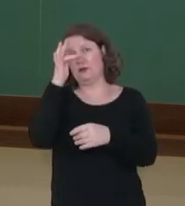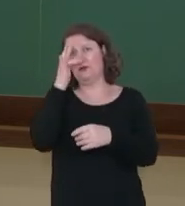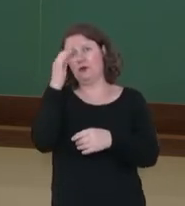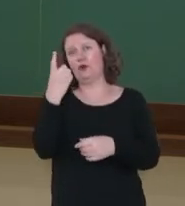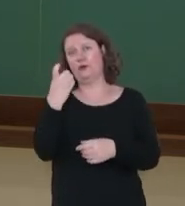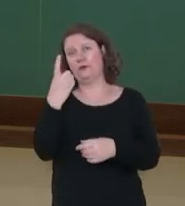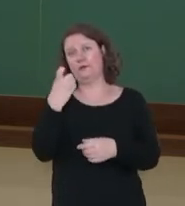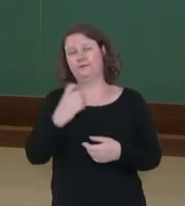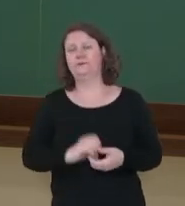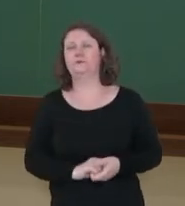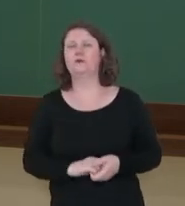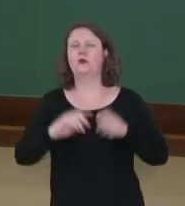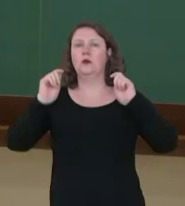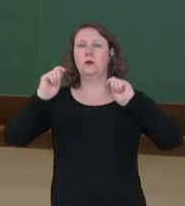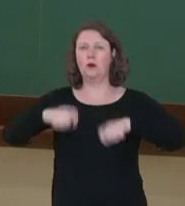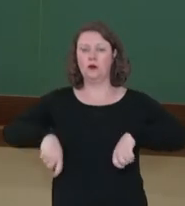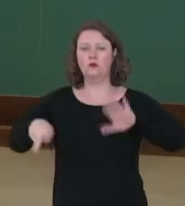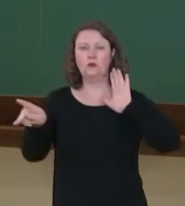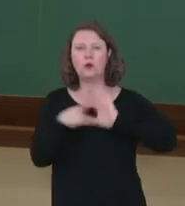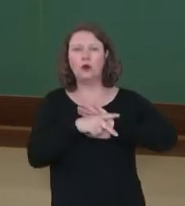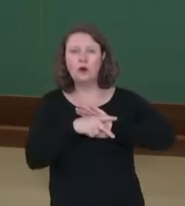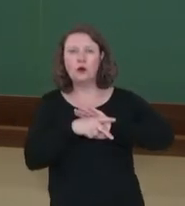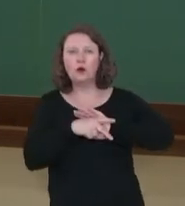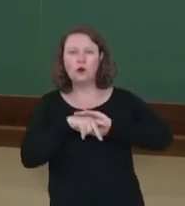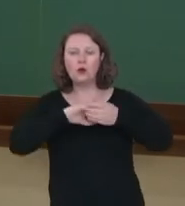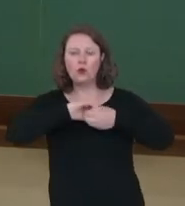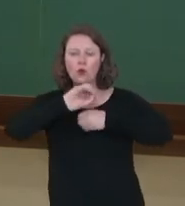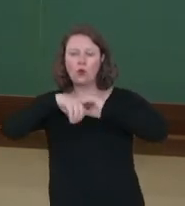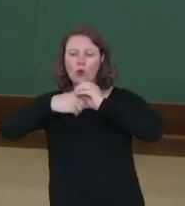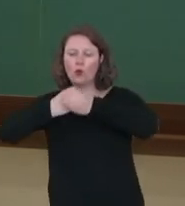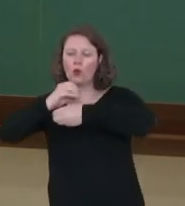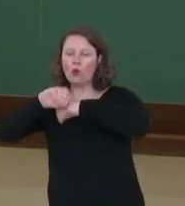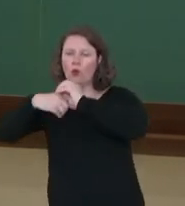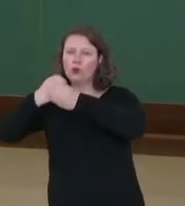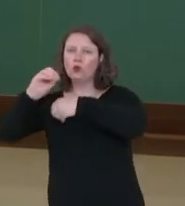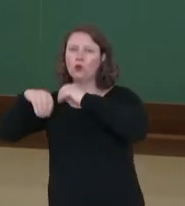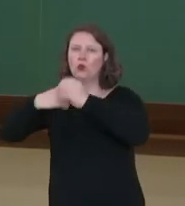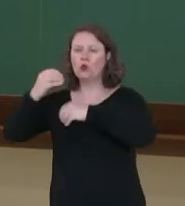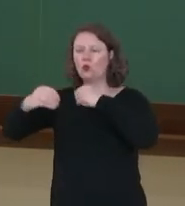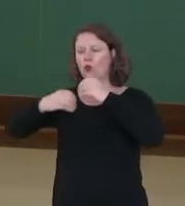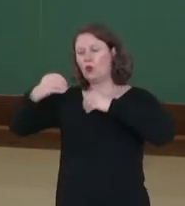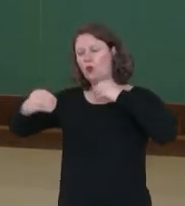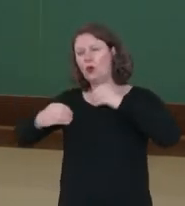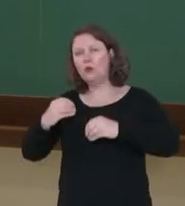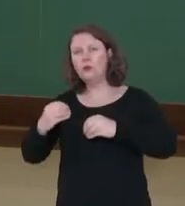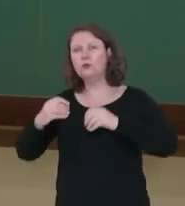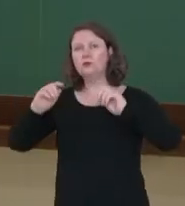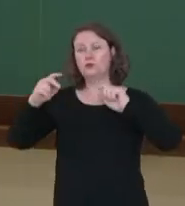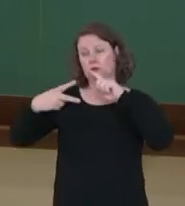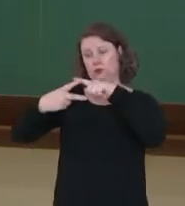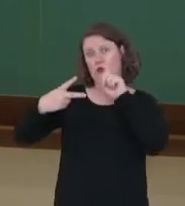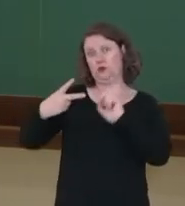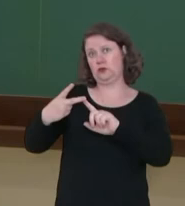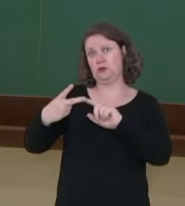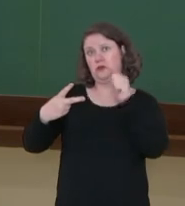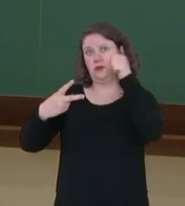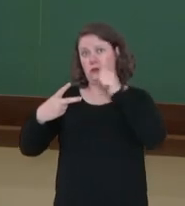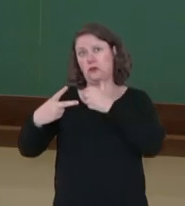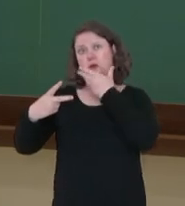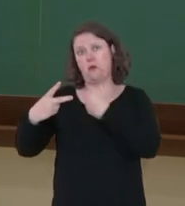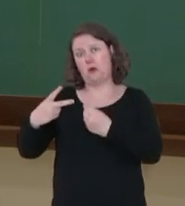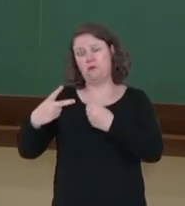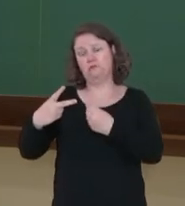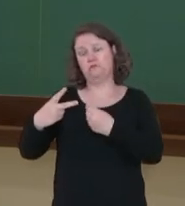Então ela consegue se autofecundar por ela ter ali os dois aparelhos, tanto o feminino